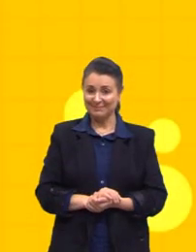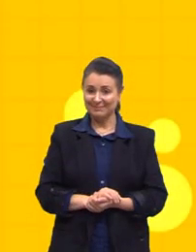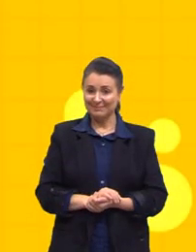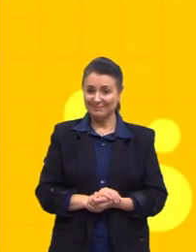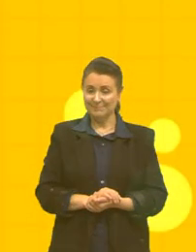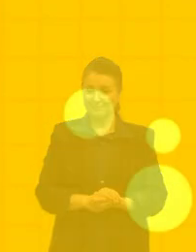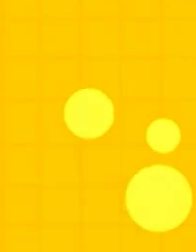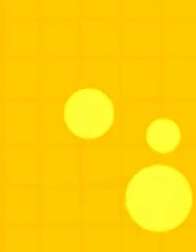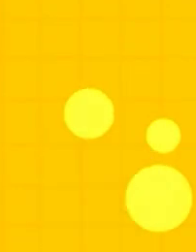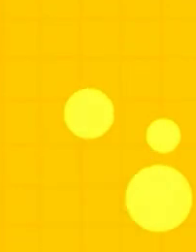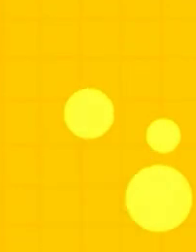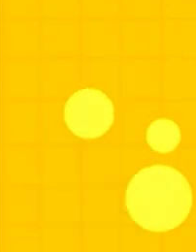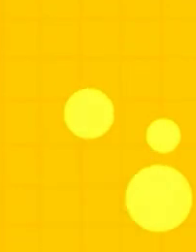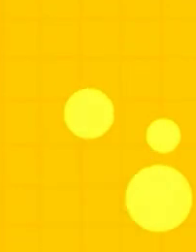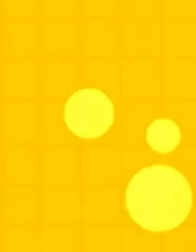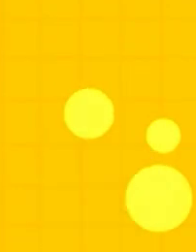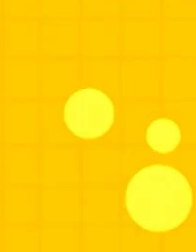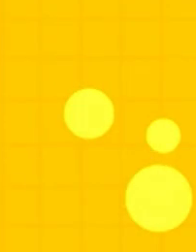Música